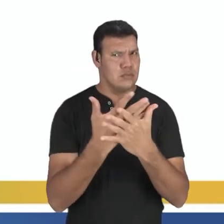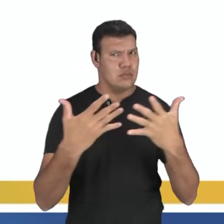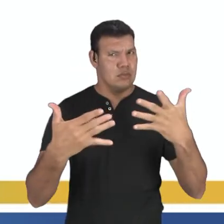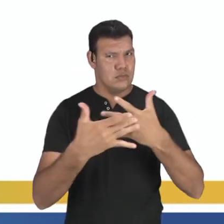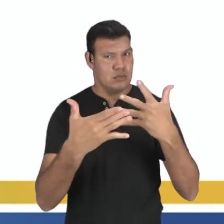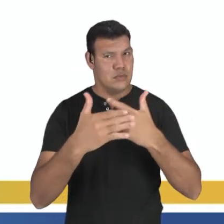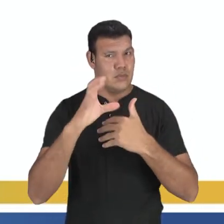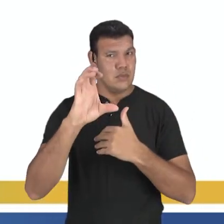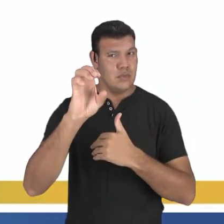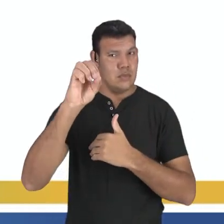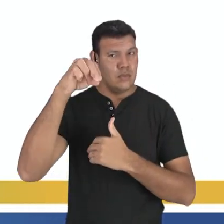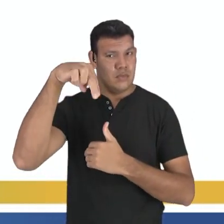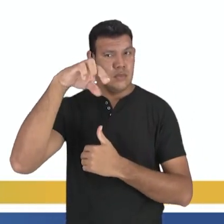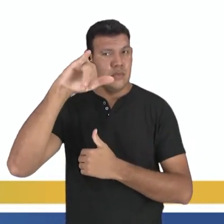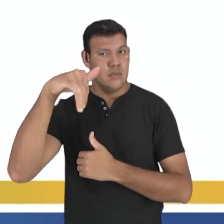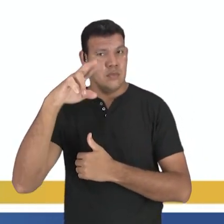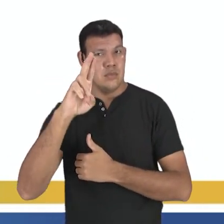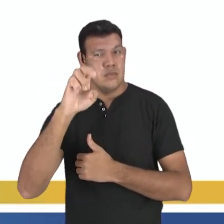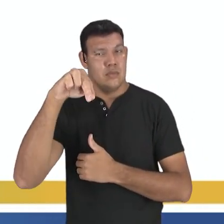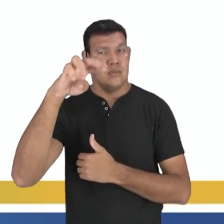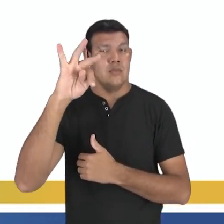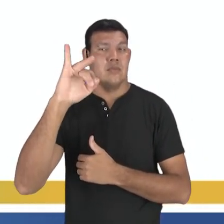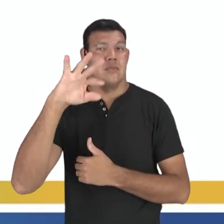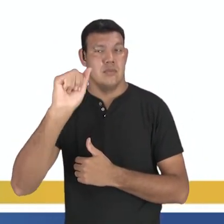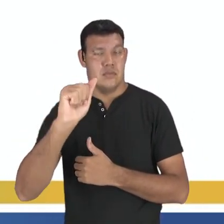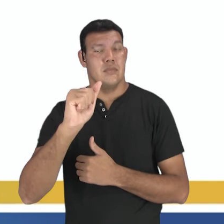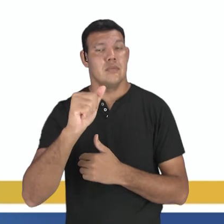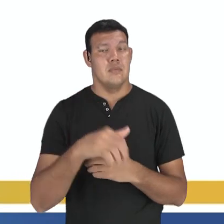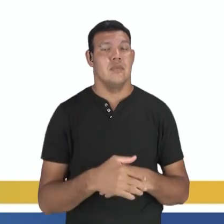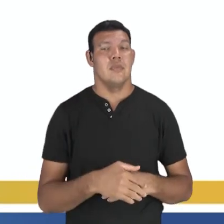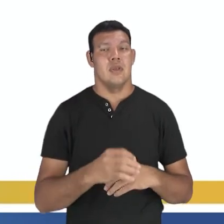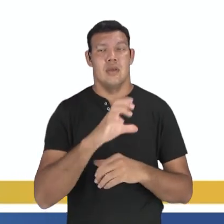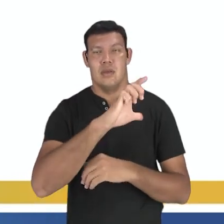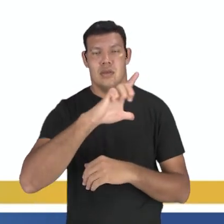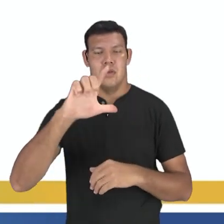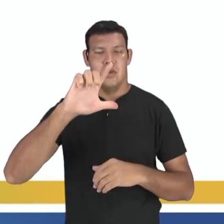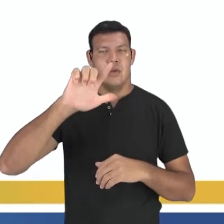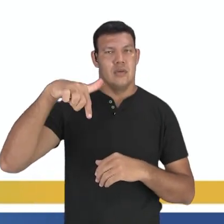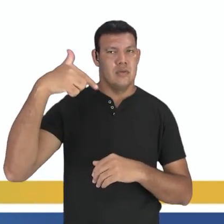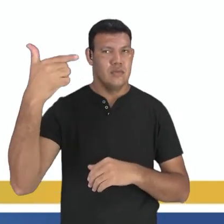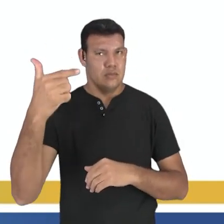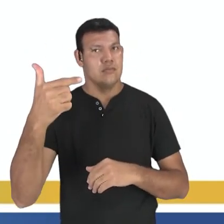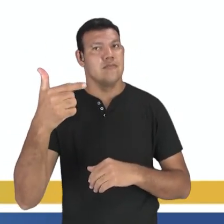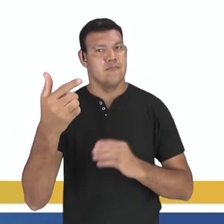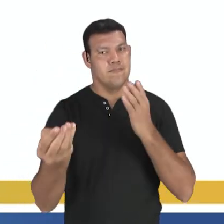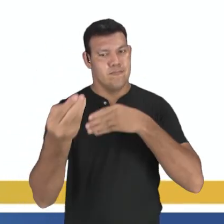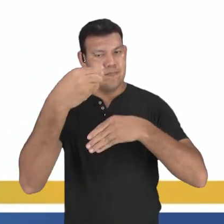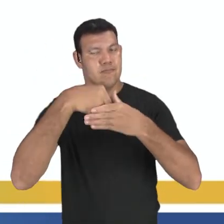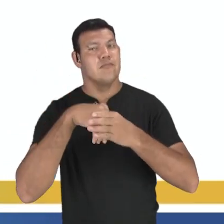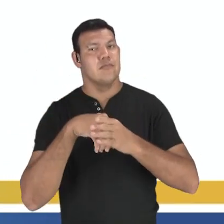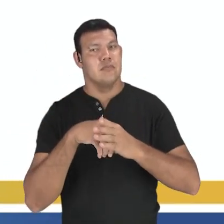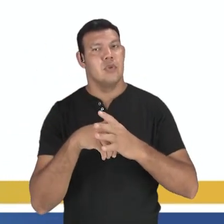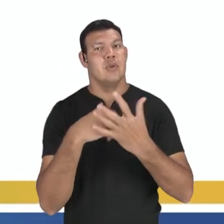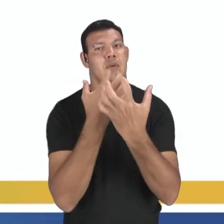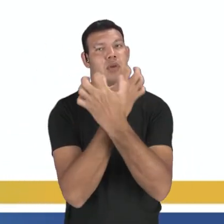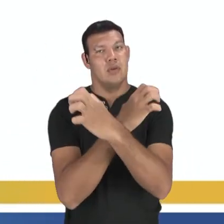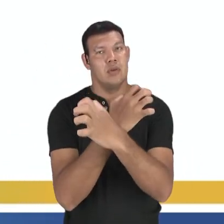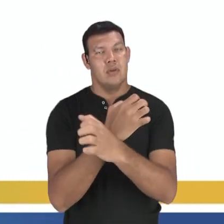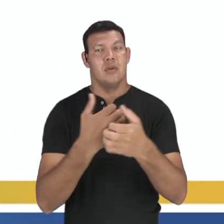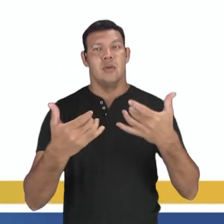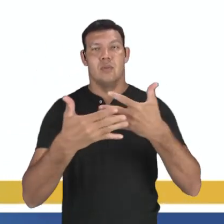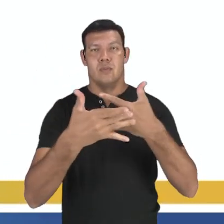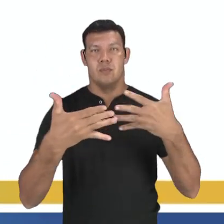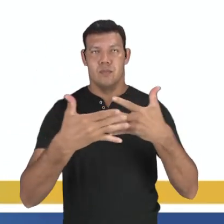há um tempo atrás, a gente viu que o conjuntivo tinha uma subclassificação, e dentro dele nós encontrávamos aí o tecido ósseo. Na